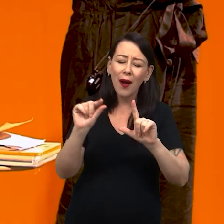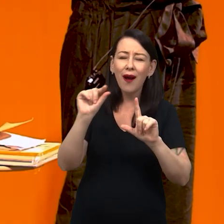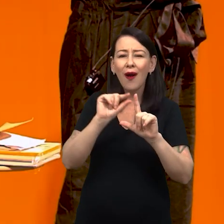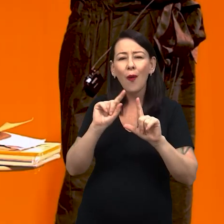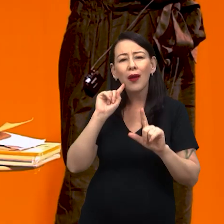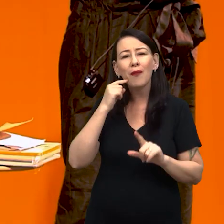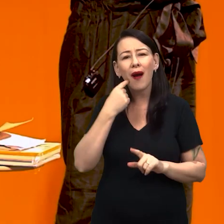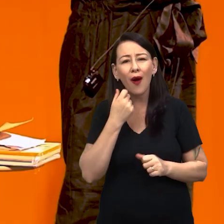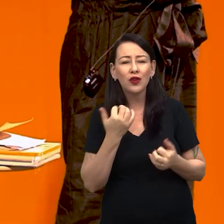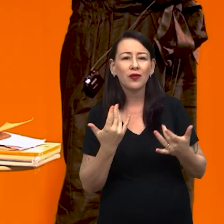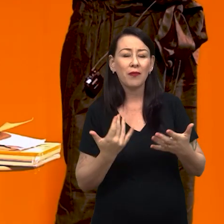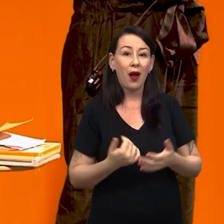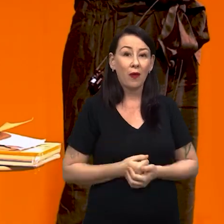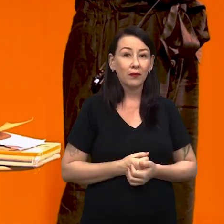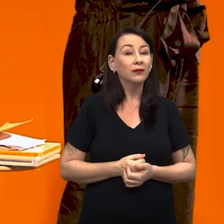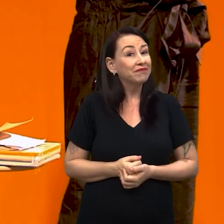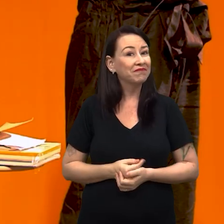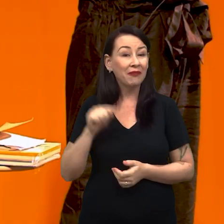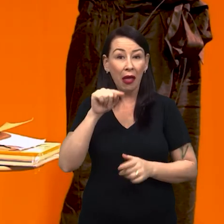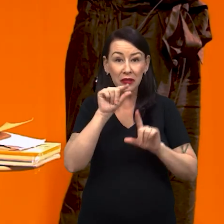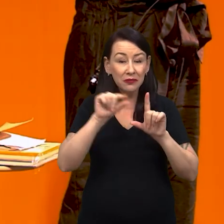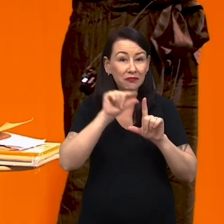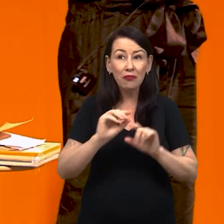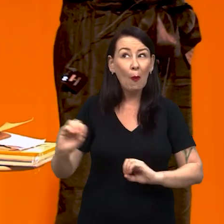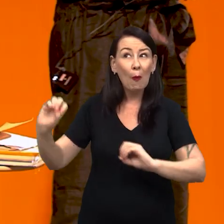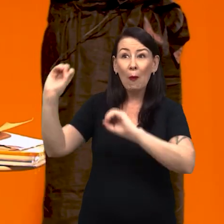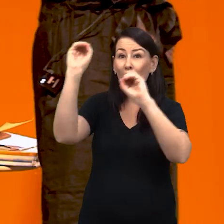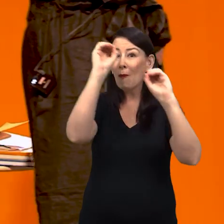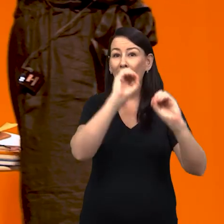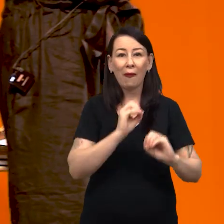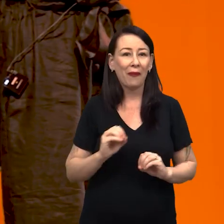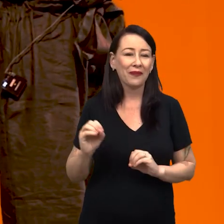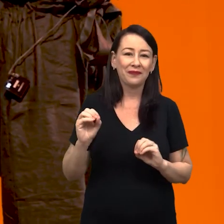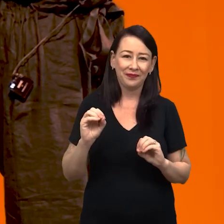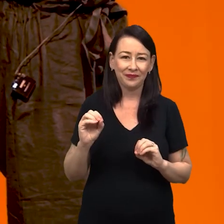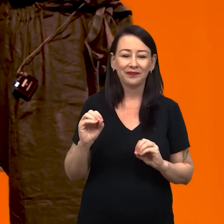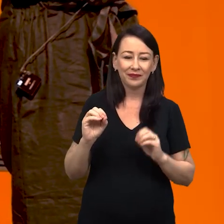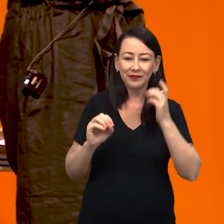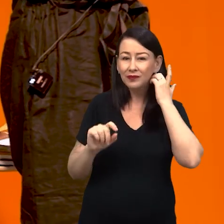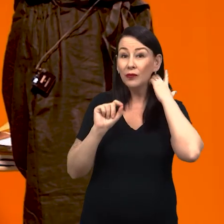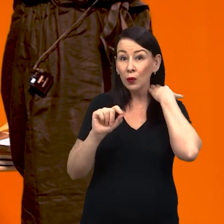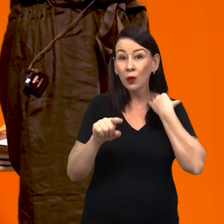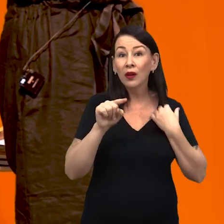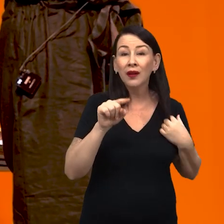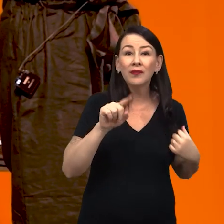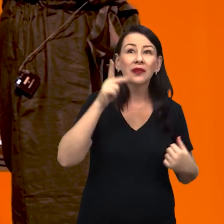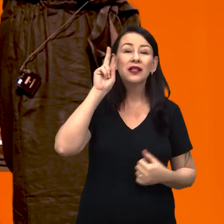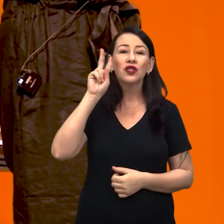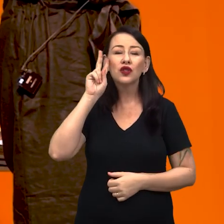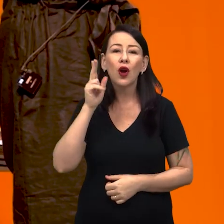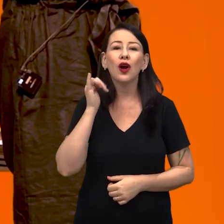verso não, o limão. Essa eu não achei em lugar nenhum ainda, né? Então, esse